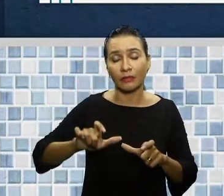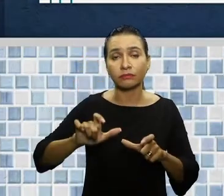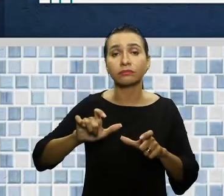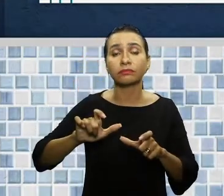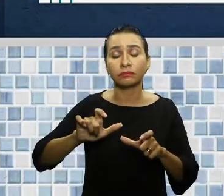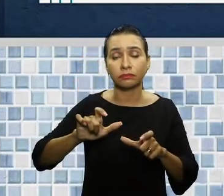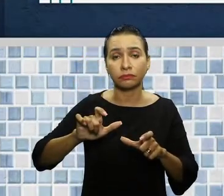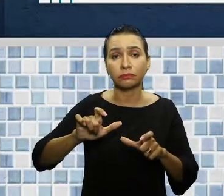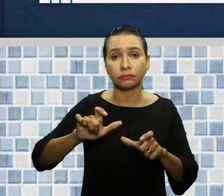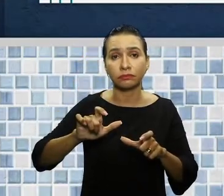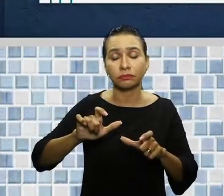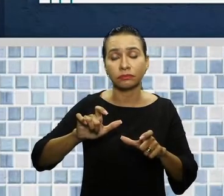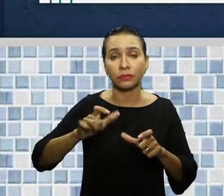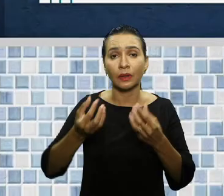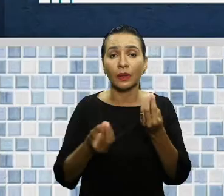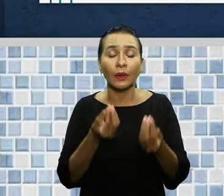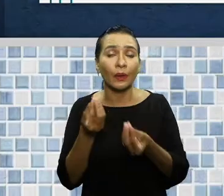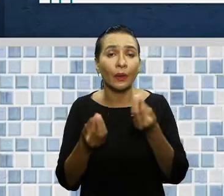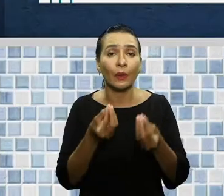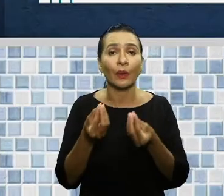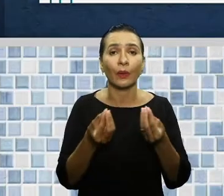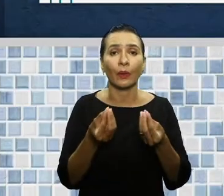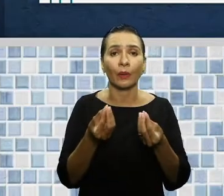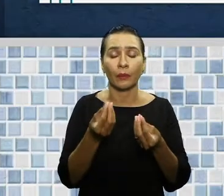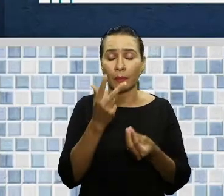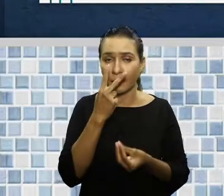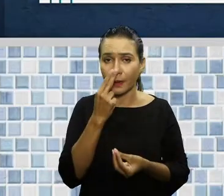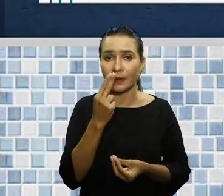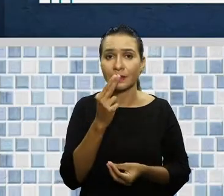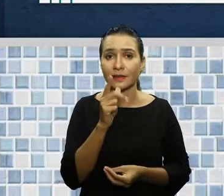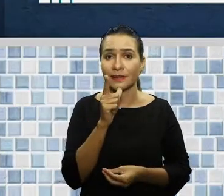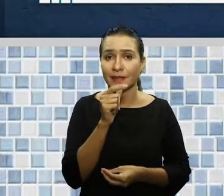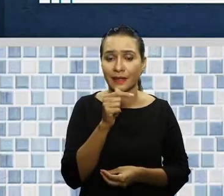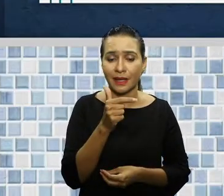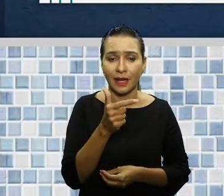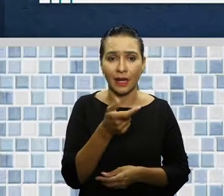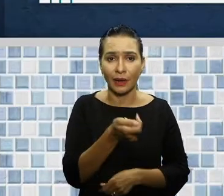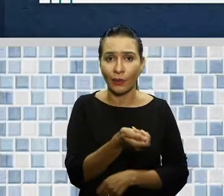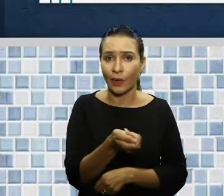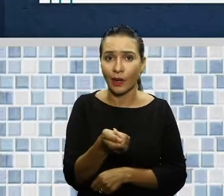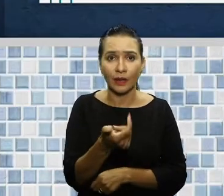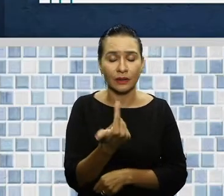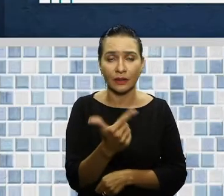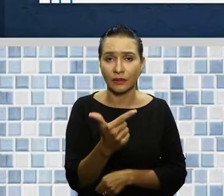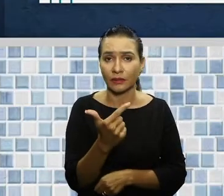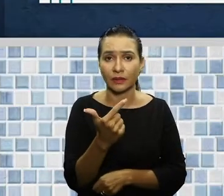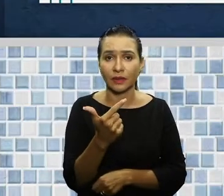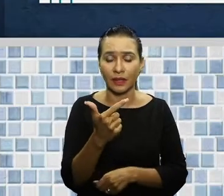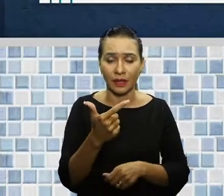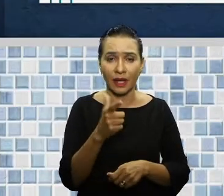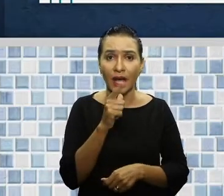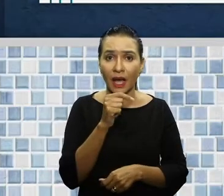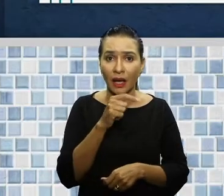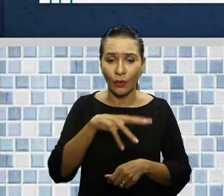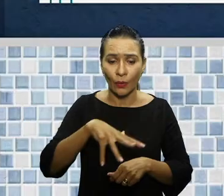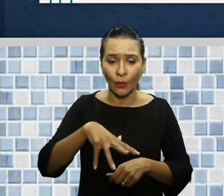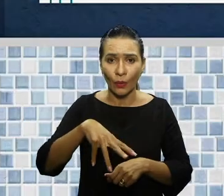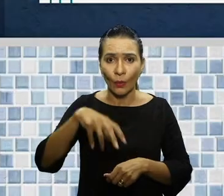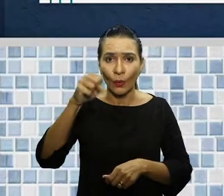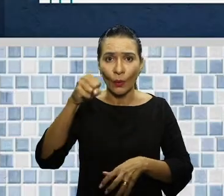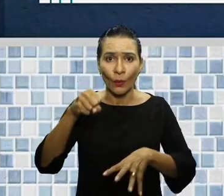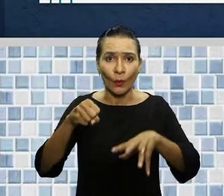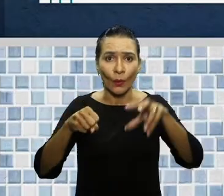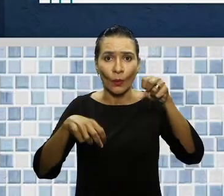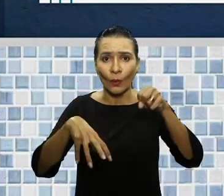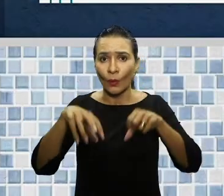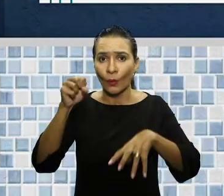há uma umidade adequada para aquele solo, né? A evaporação daquele solo, ela é